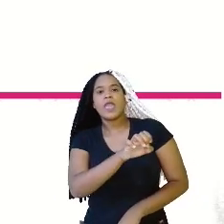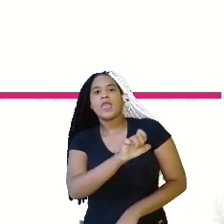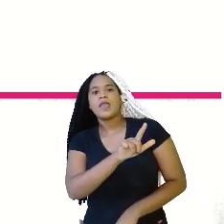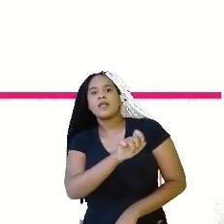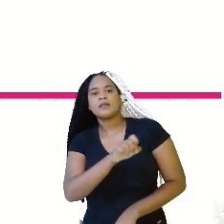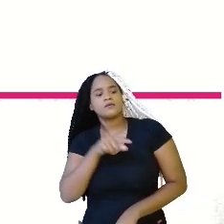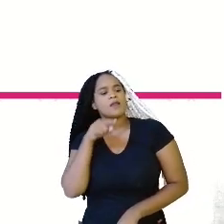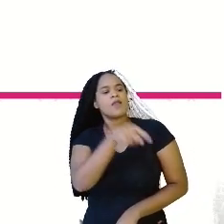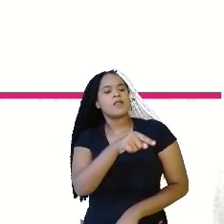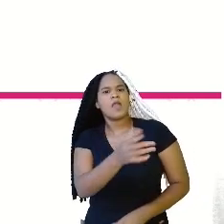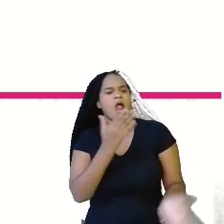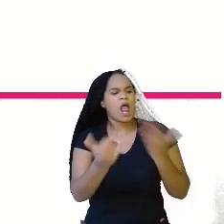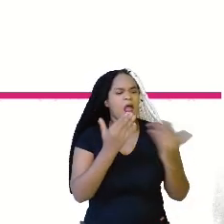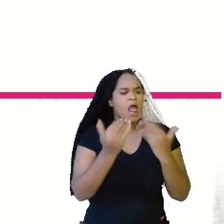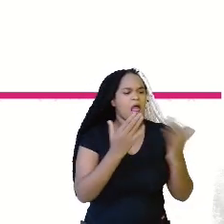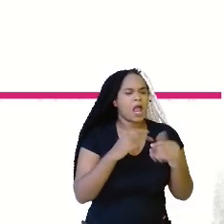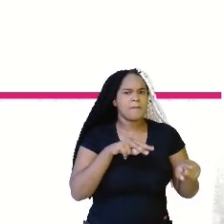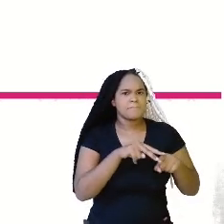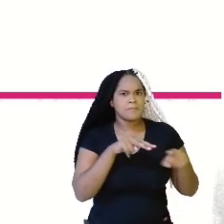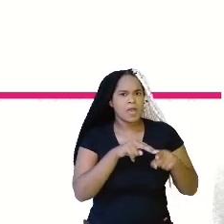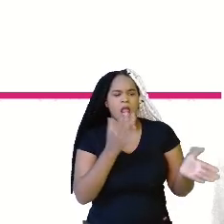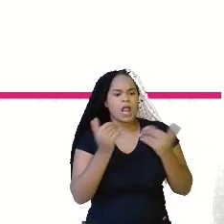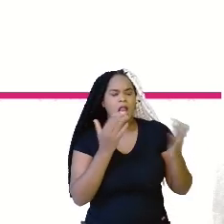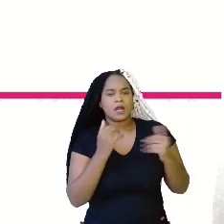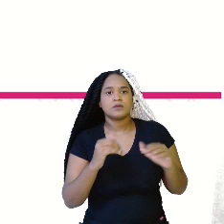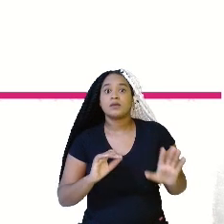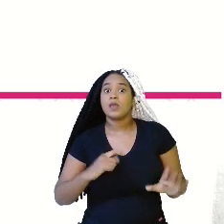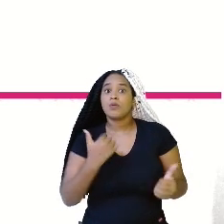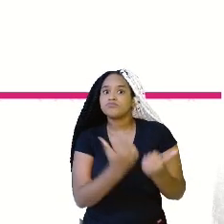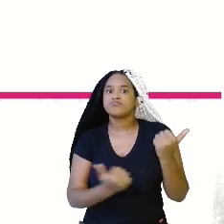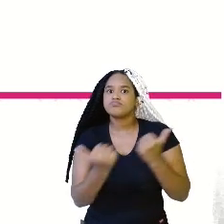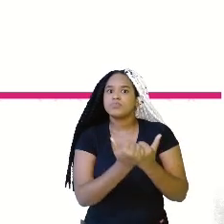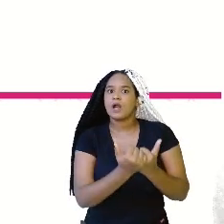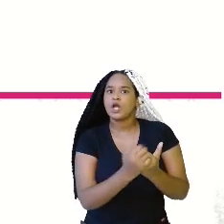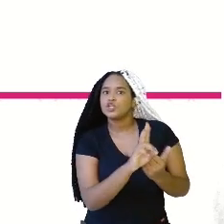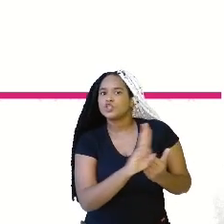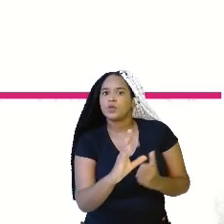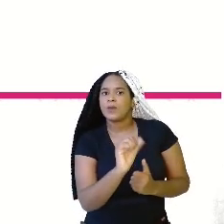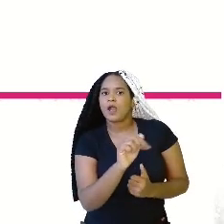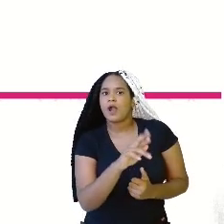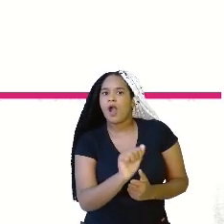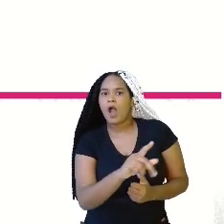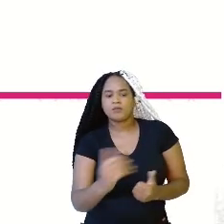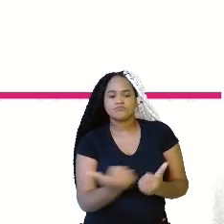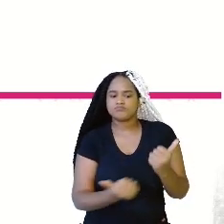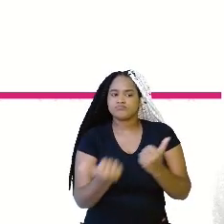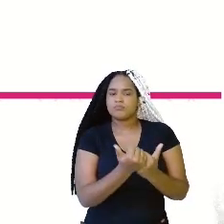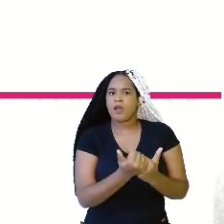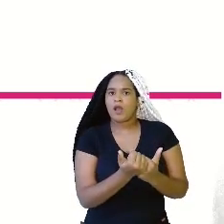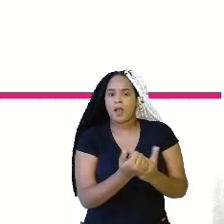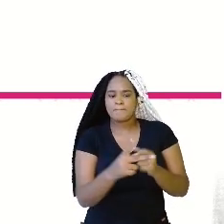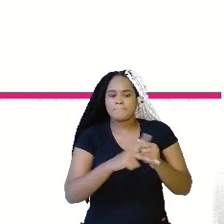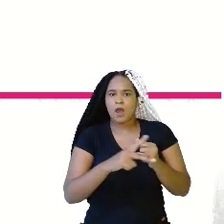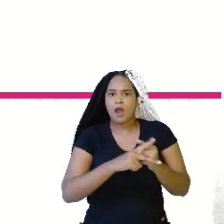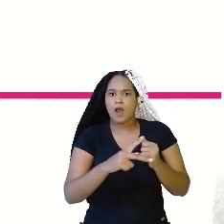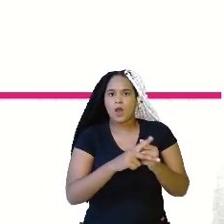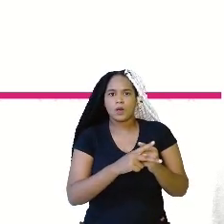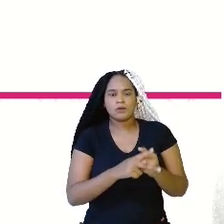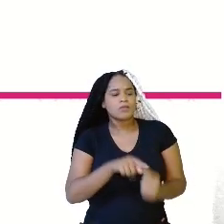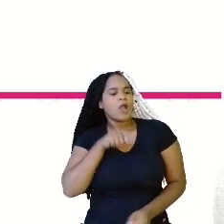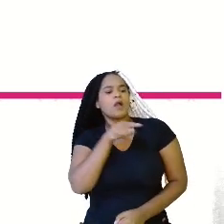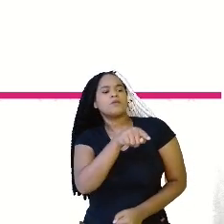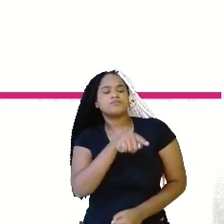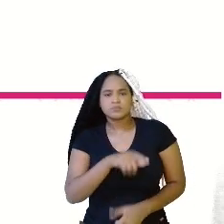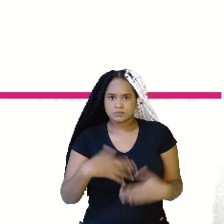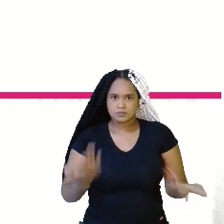come muita pizza. Percebe? Eu pude trocar a palavra Carlos, o nome de Carlos, por um pronome ele. Então,